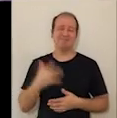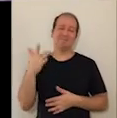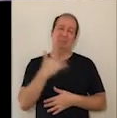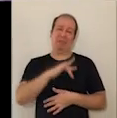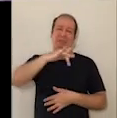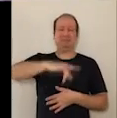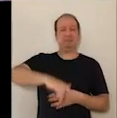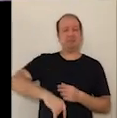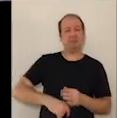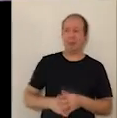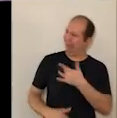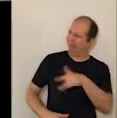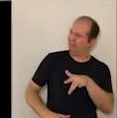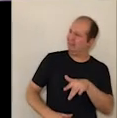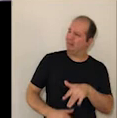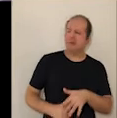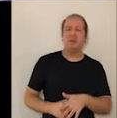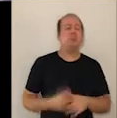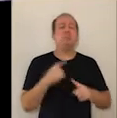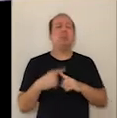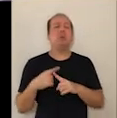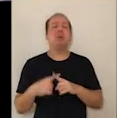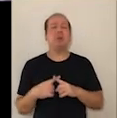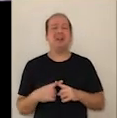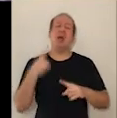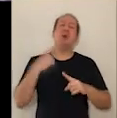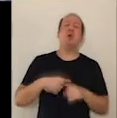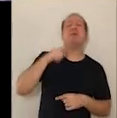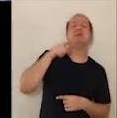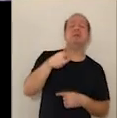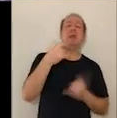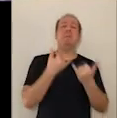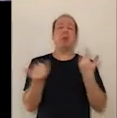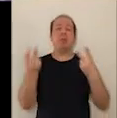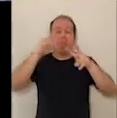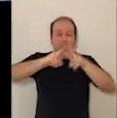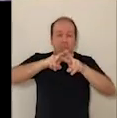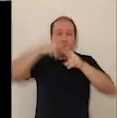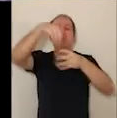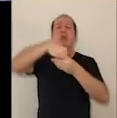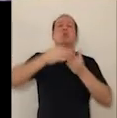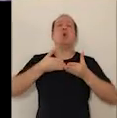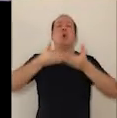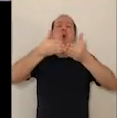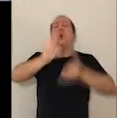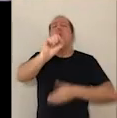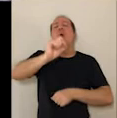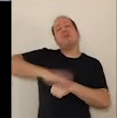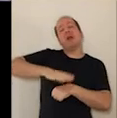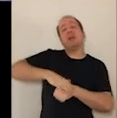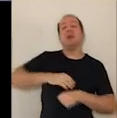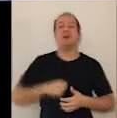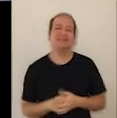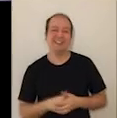Me dá pena, senhor. Pena? Por quê? Porque o senhor virou prisioneiro dessa arca. E o que você